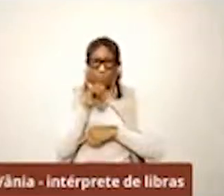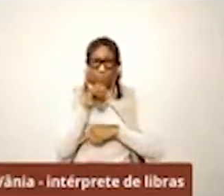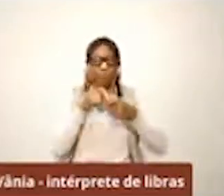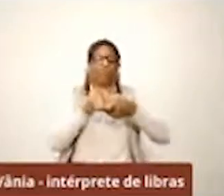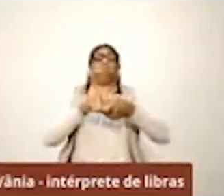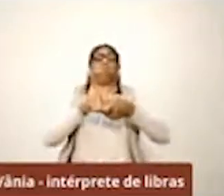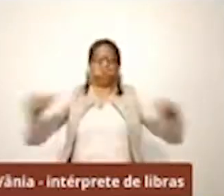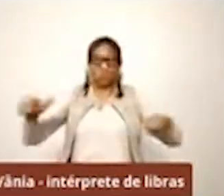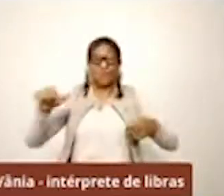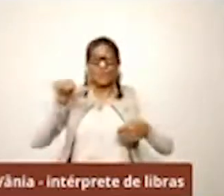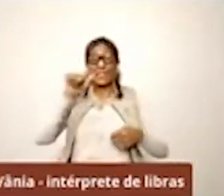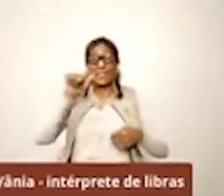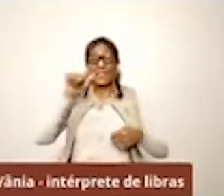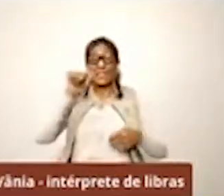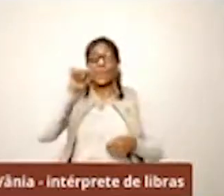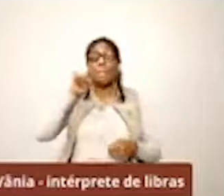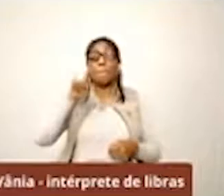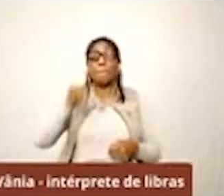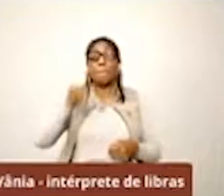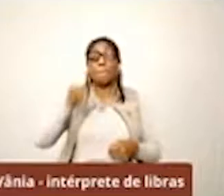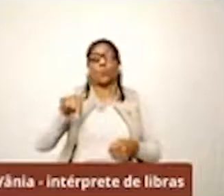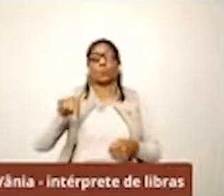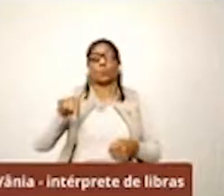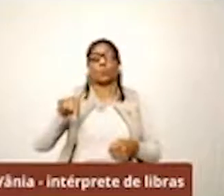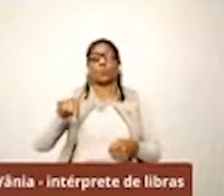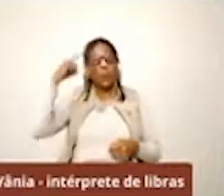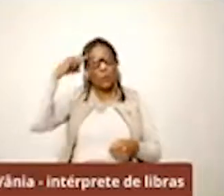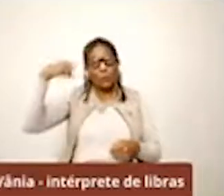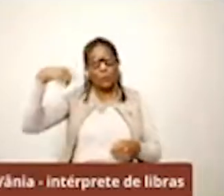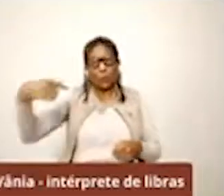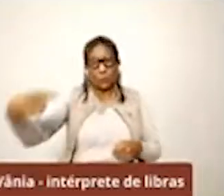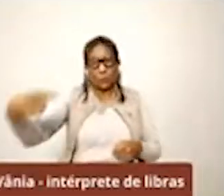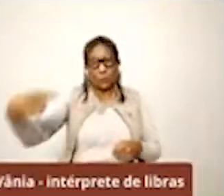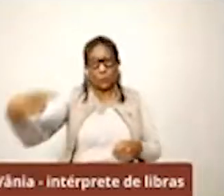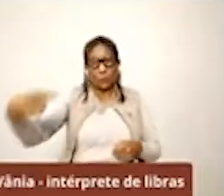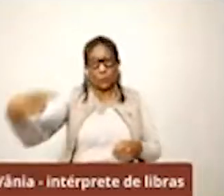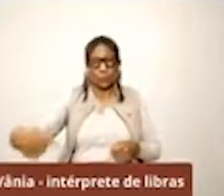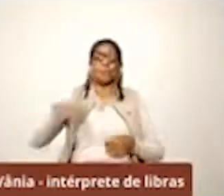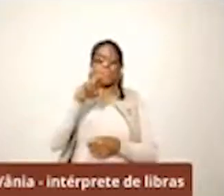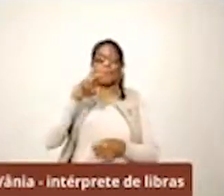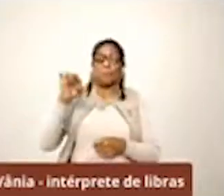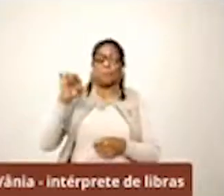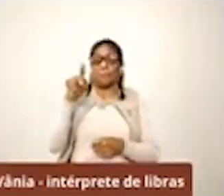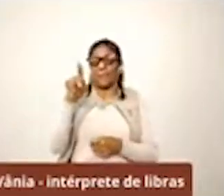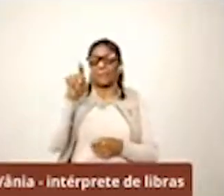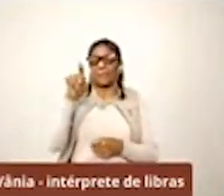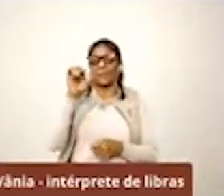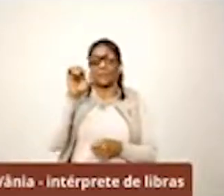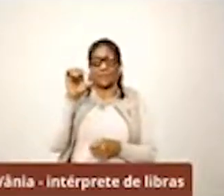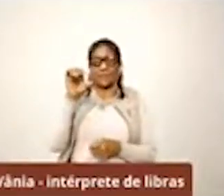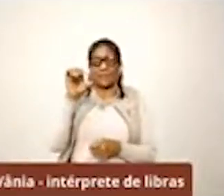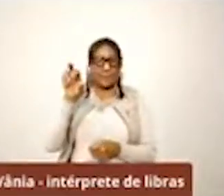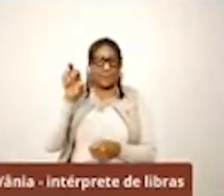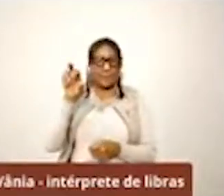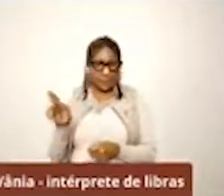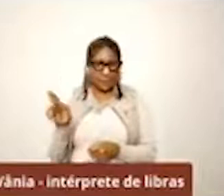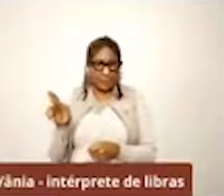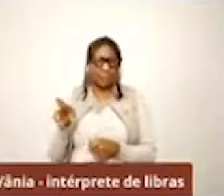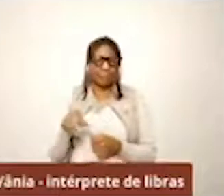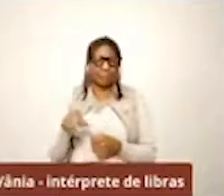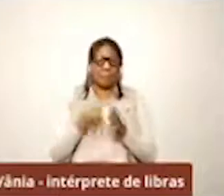exames diários do exame RT-PCR. A primeira etapa vai ser aplicada em dois